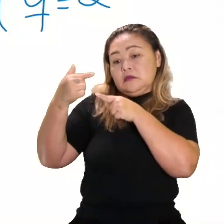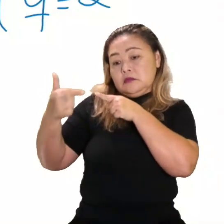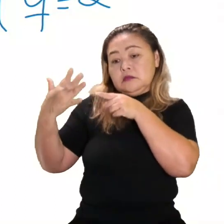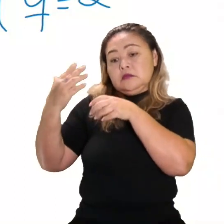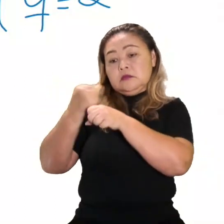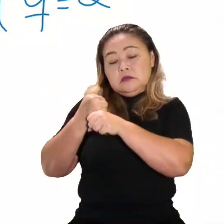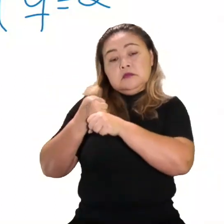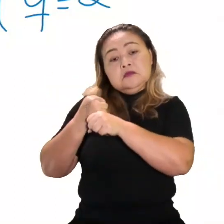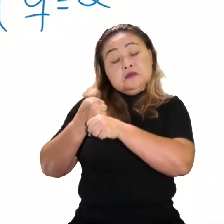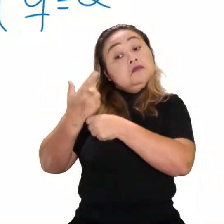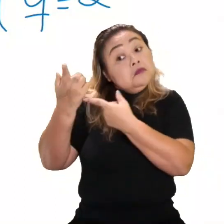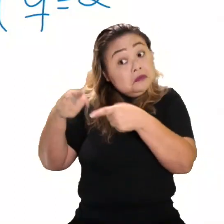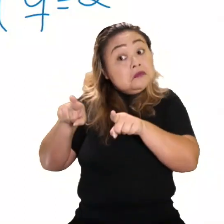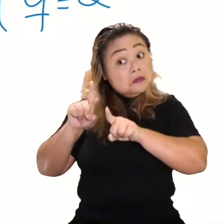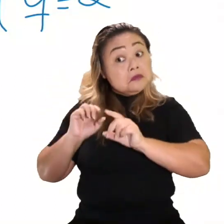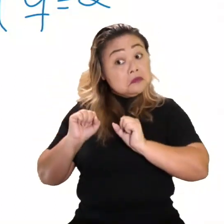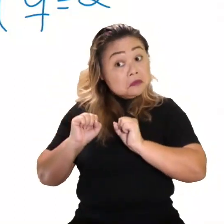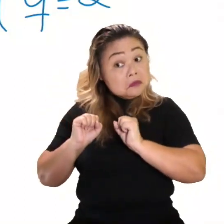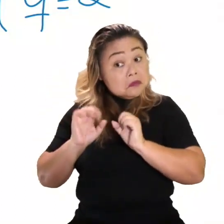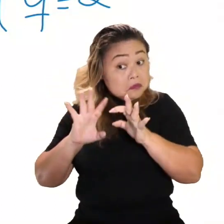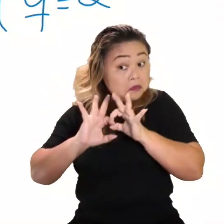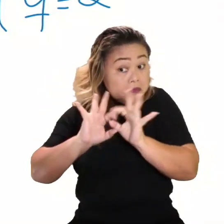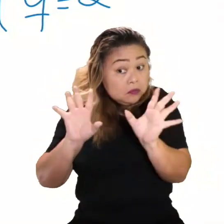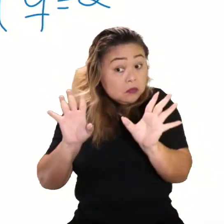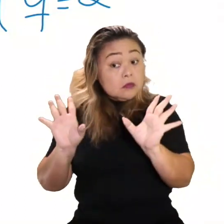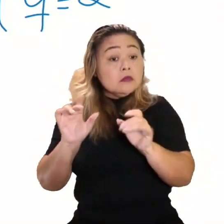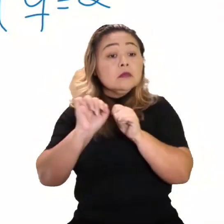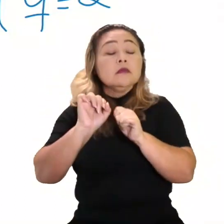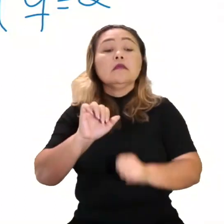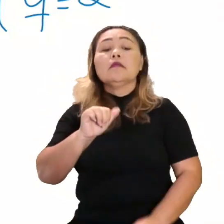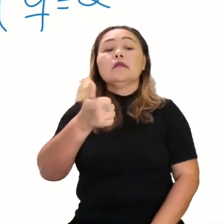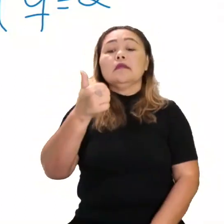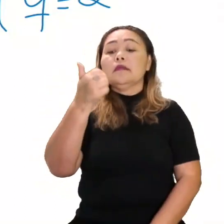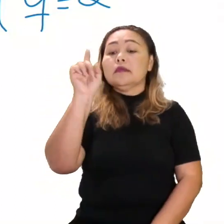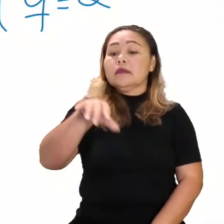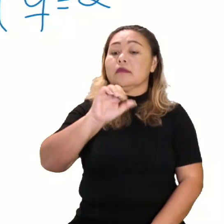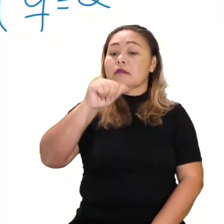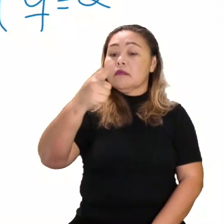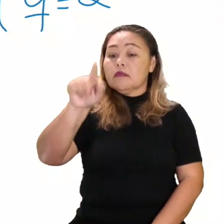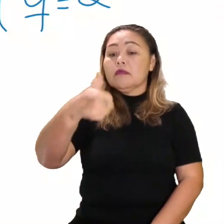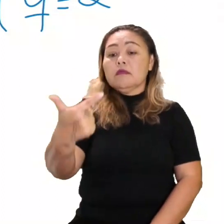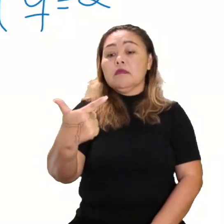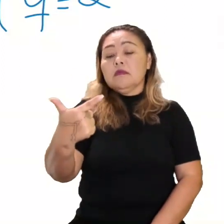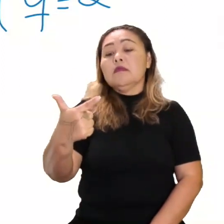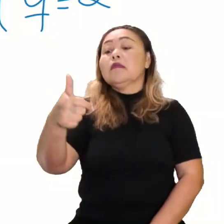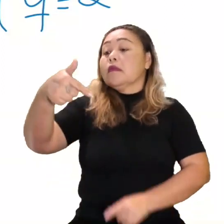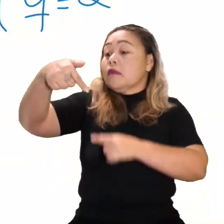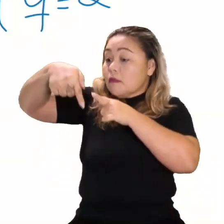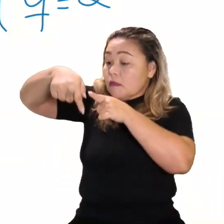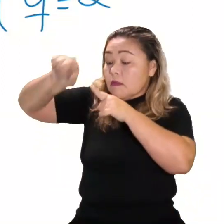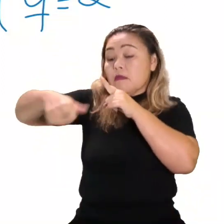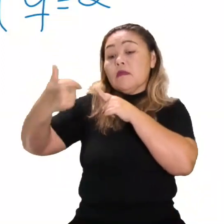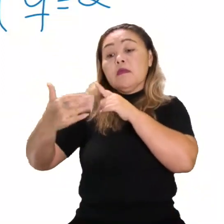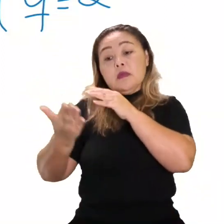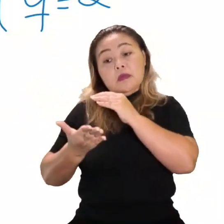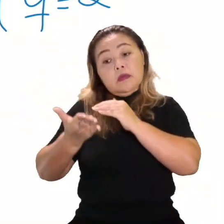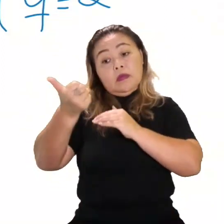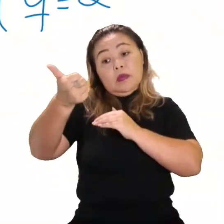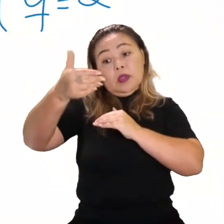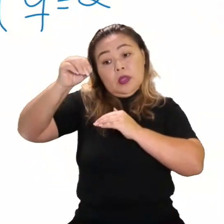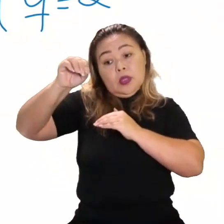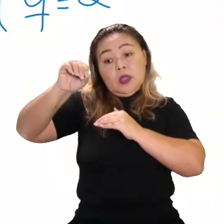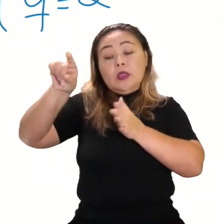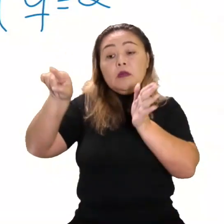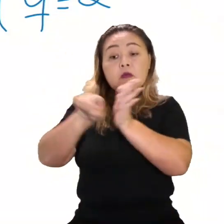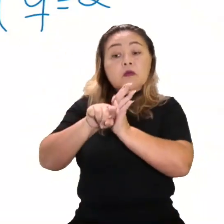depois somar tudo, também pode ser, tá? O meu A1 É 2. A minha razão, 2 Dois. também. Elevado a 10.